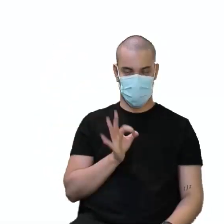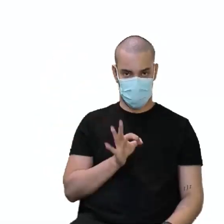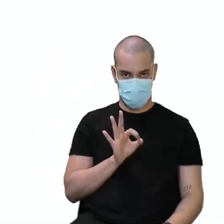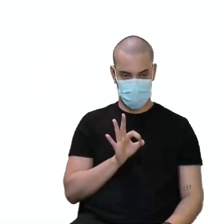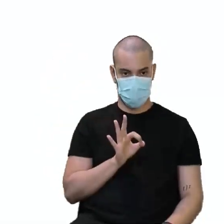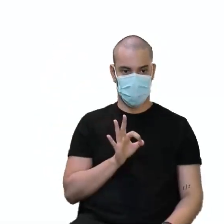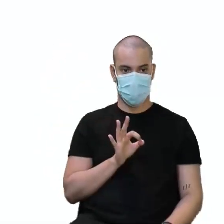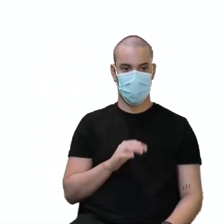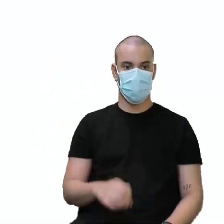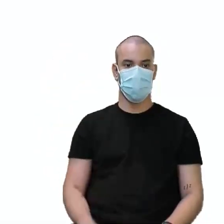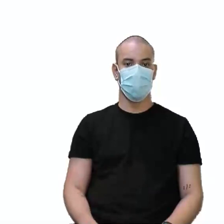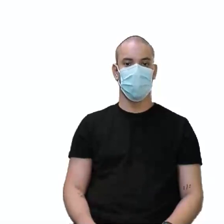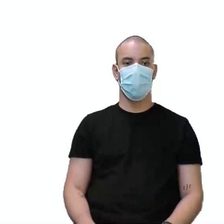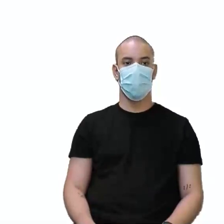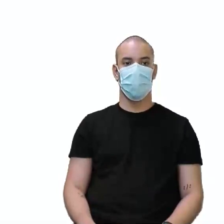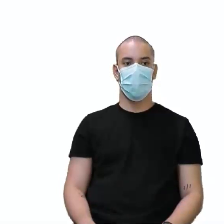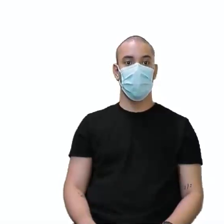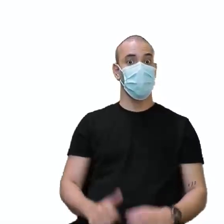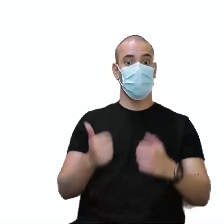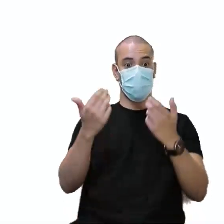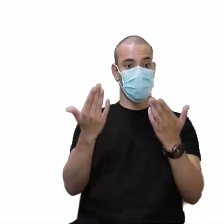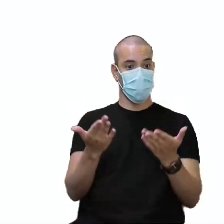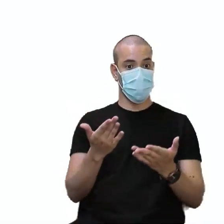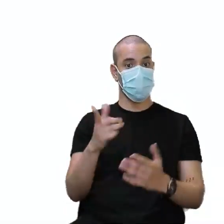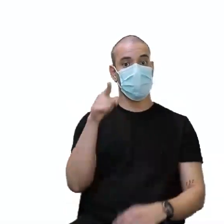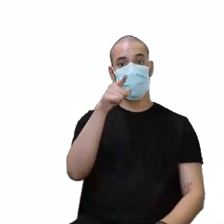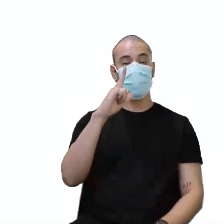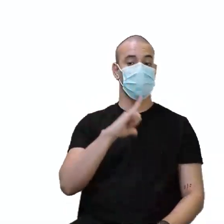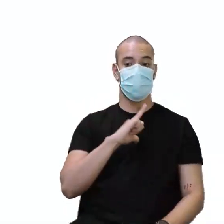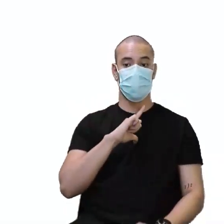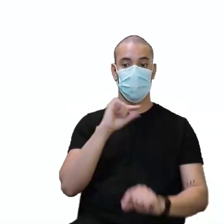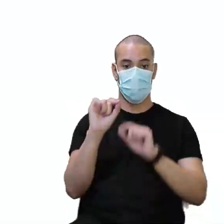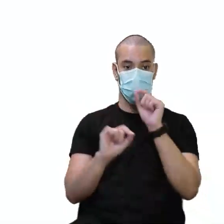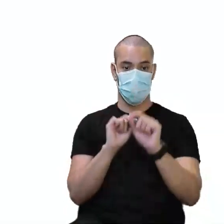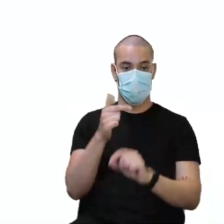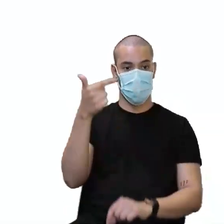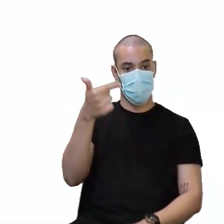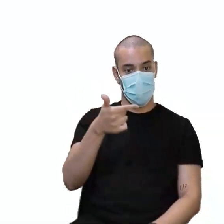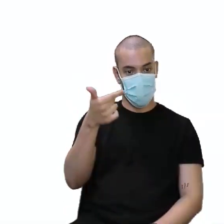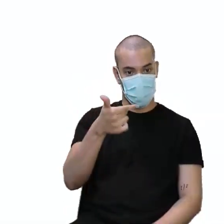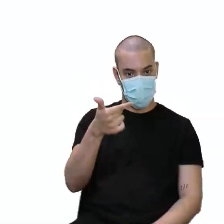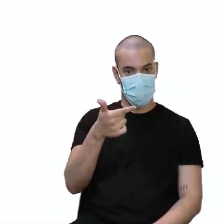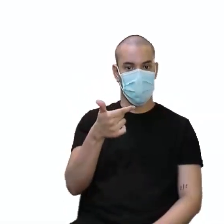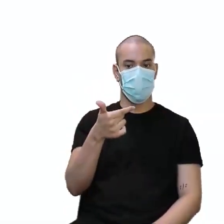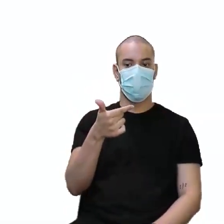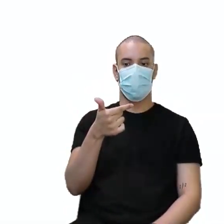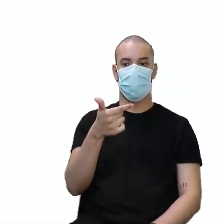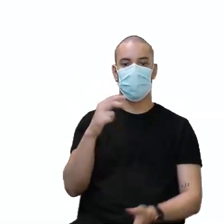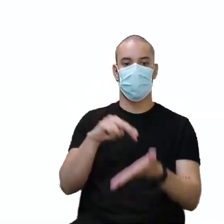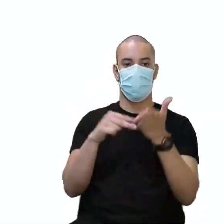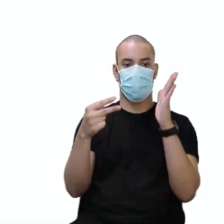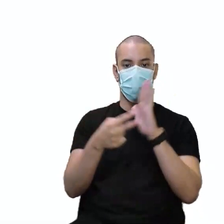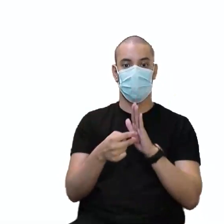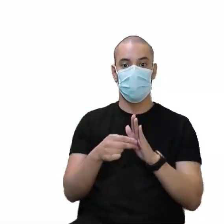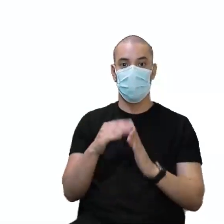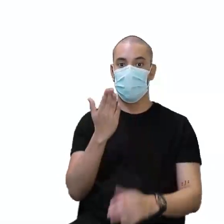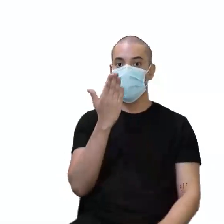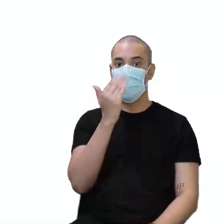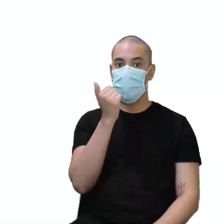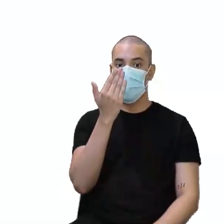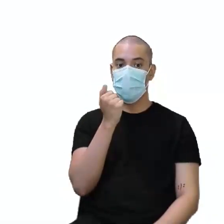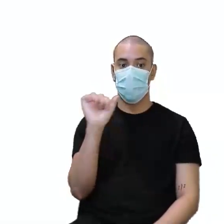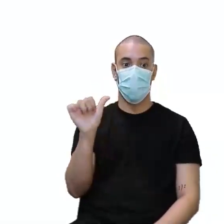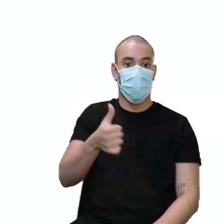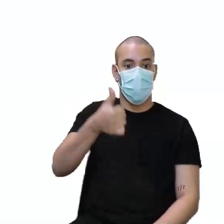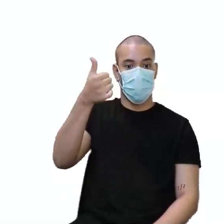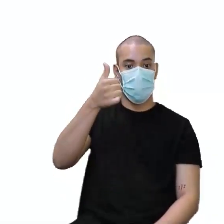bom? Perfeito? Aí você tem, então, nesse segundo nível, os chamados consumidores primários,